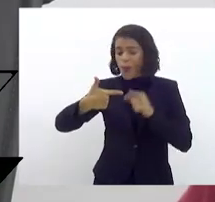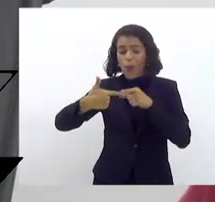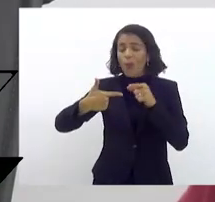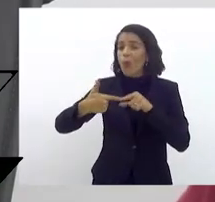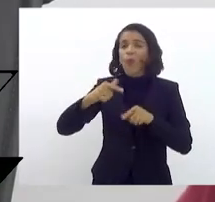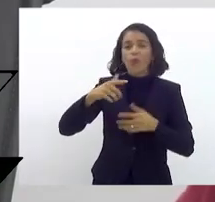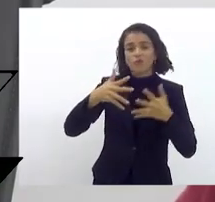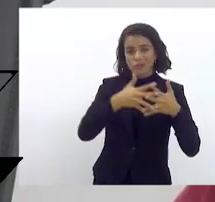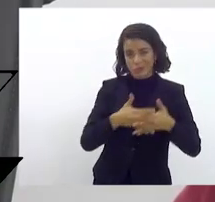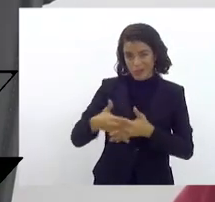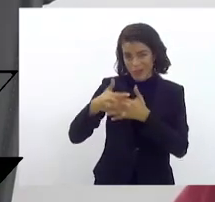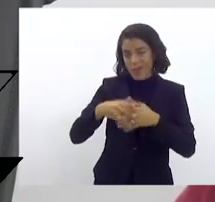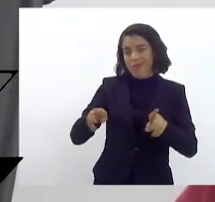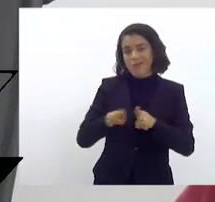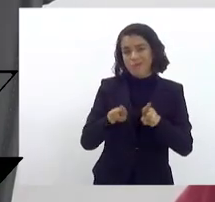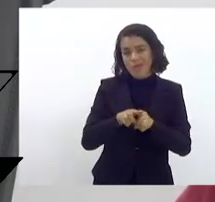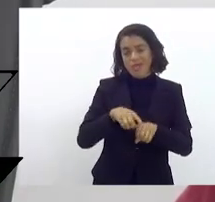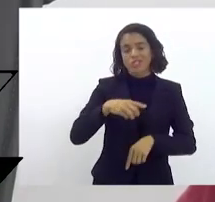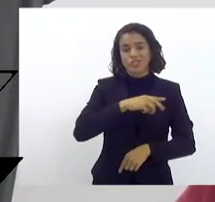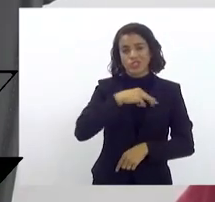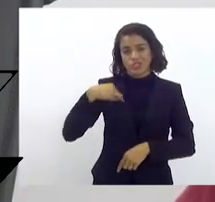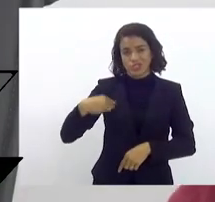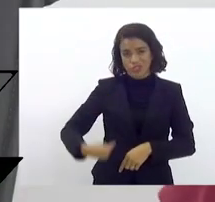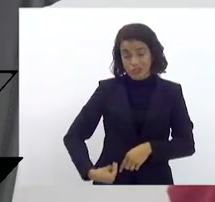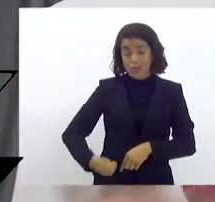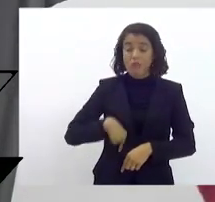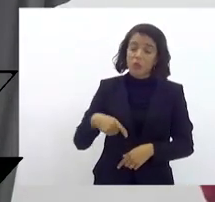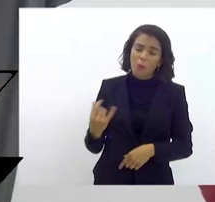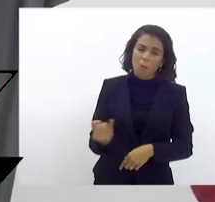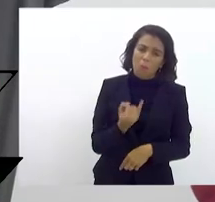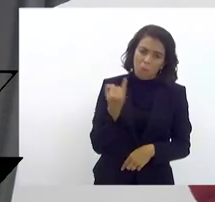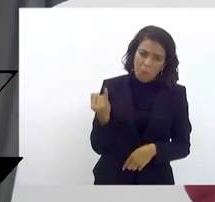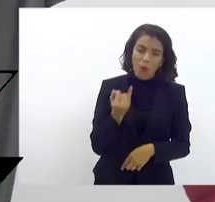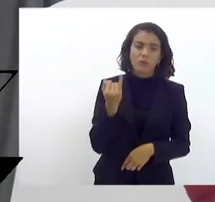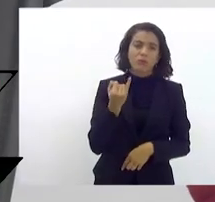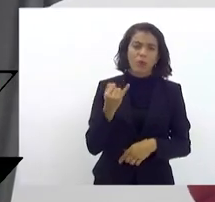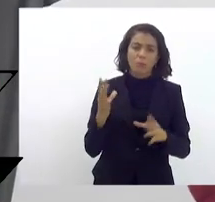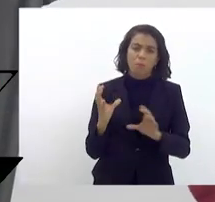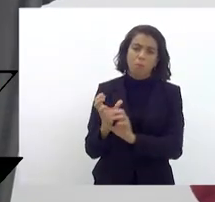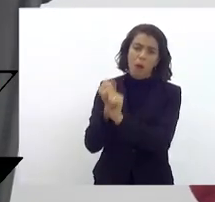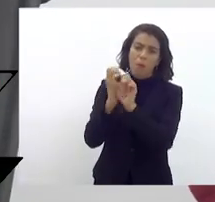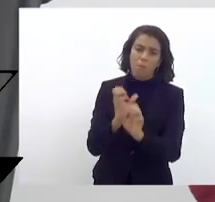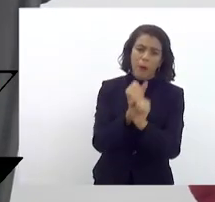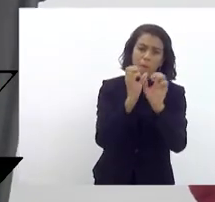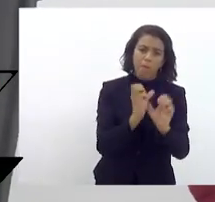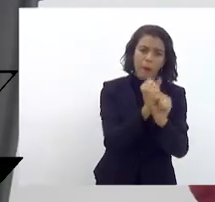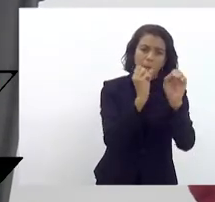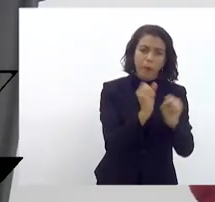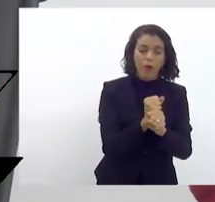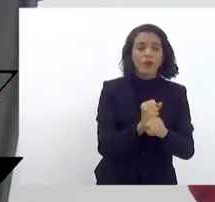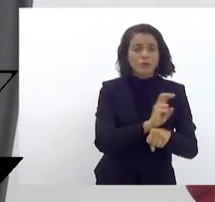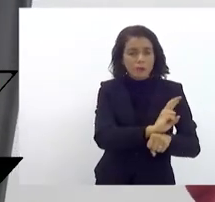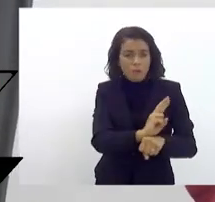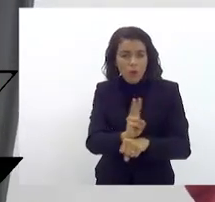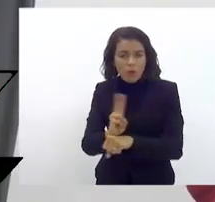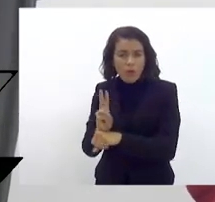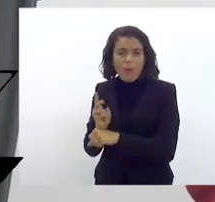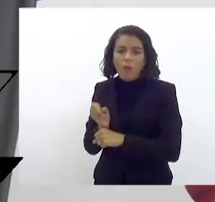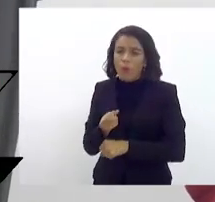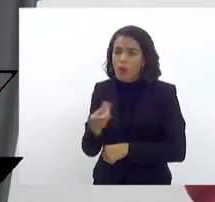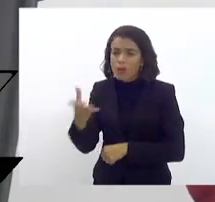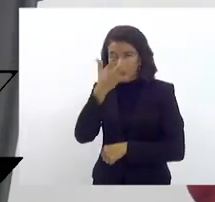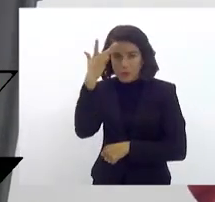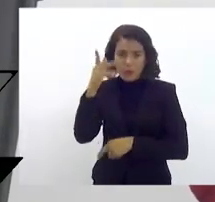Estados Unidos e da China Então nesse sentido é importante dizer que os dados do Banco Nacional de monitoramento de prisões